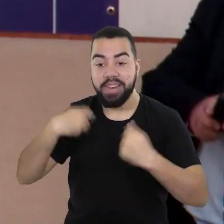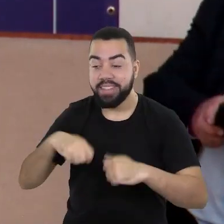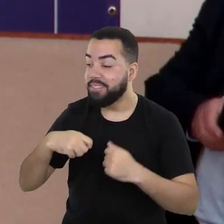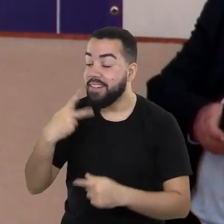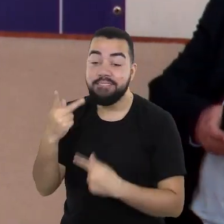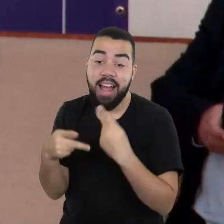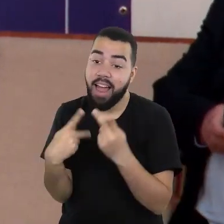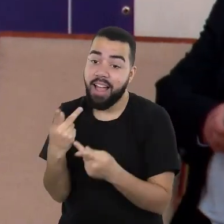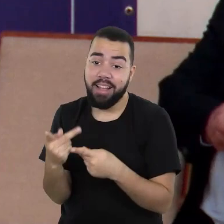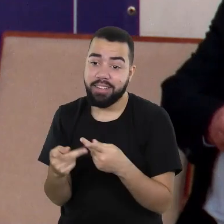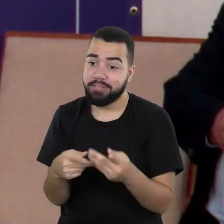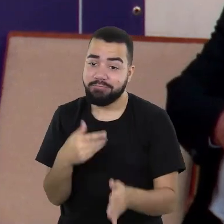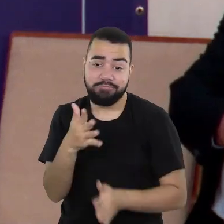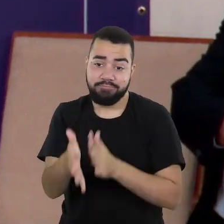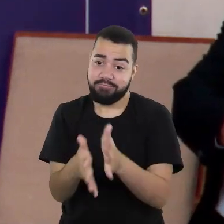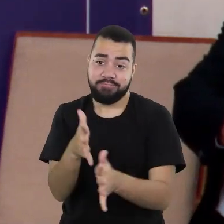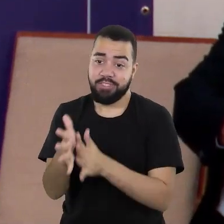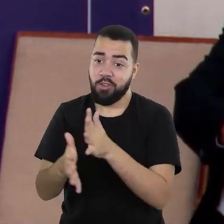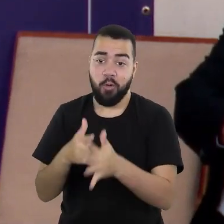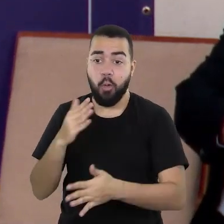nada.